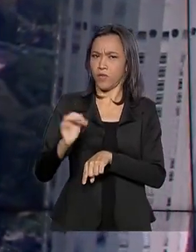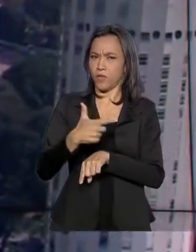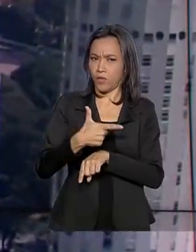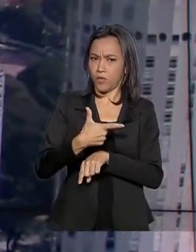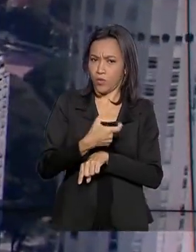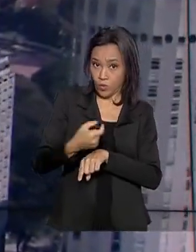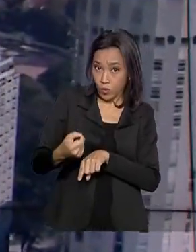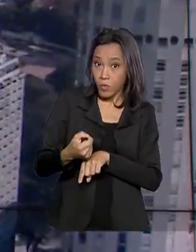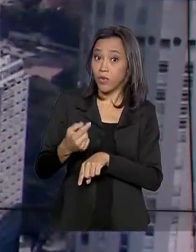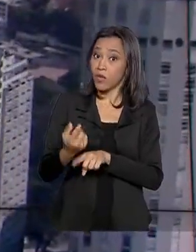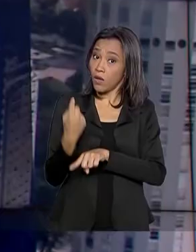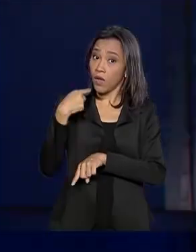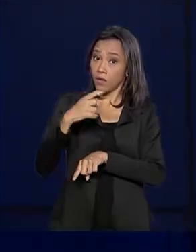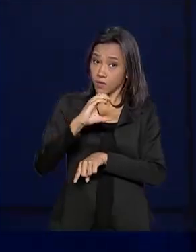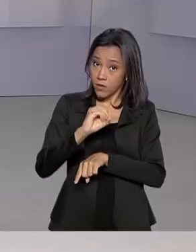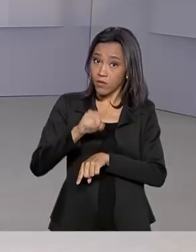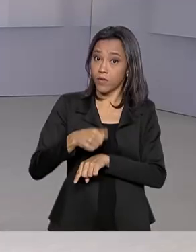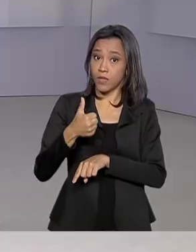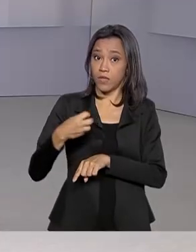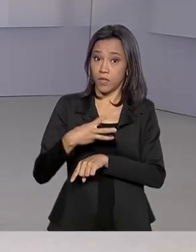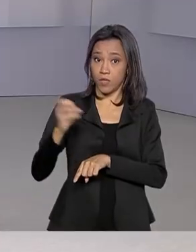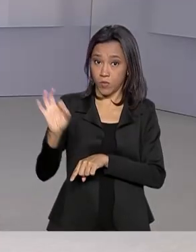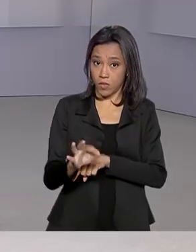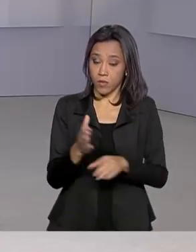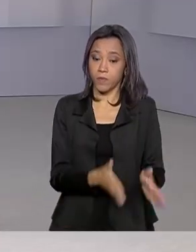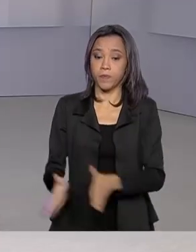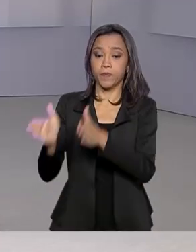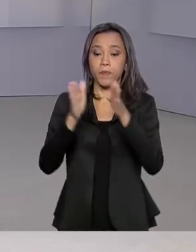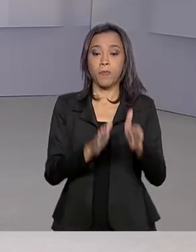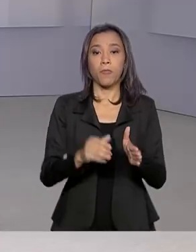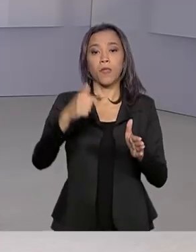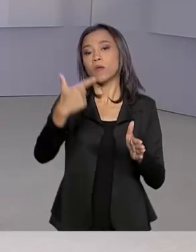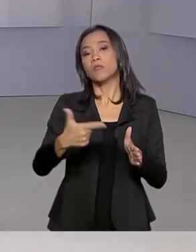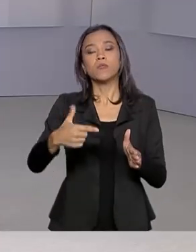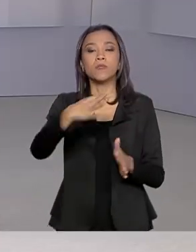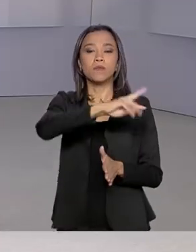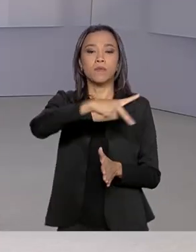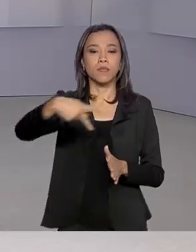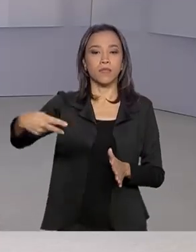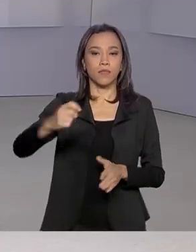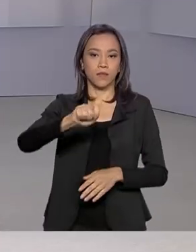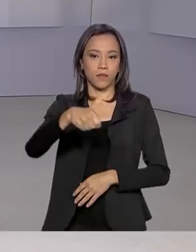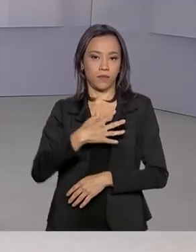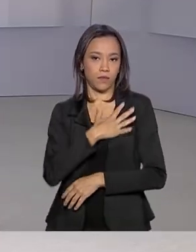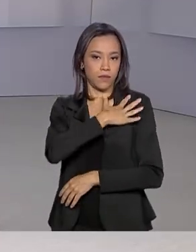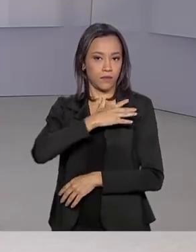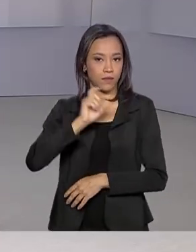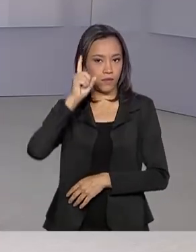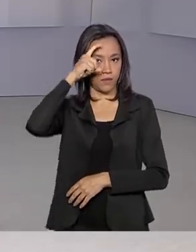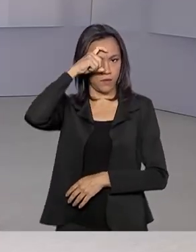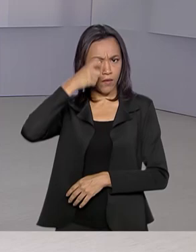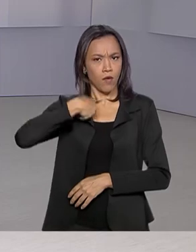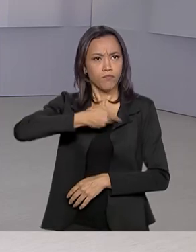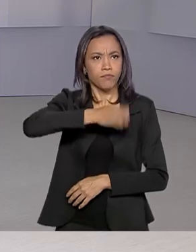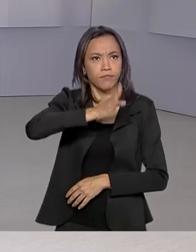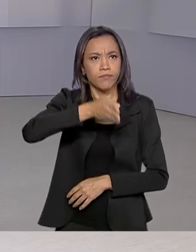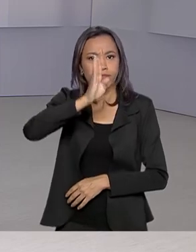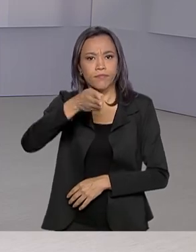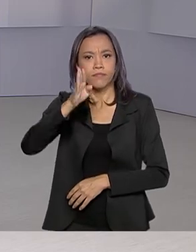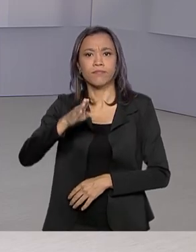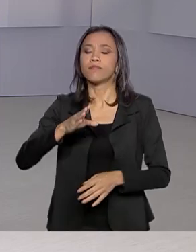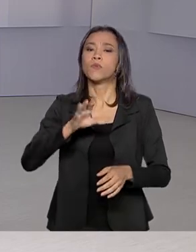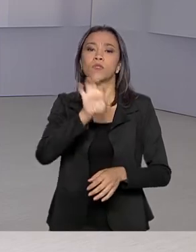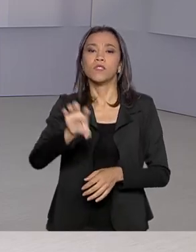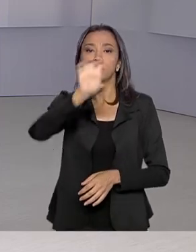,13%. E o vice-presidente Hamilton Mourão segue fazendo um giro pelos estados da Amazônia Legal